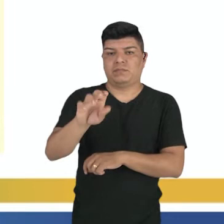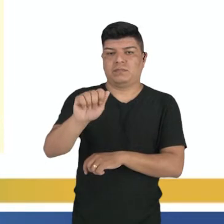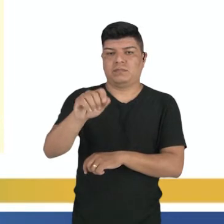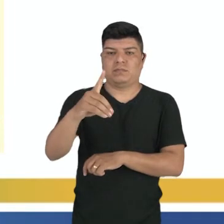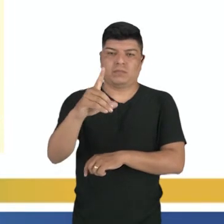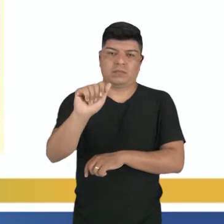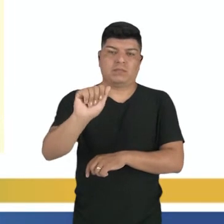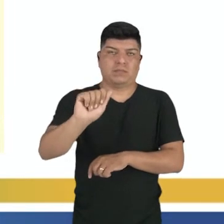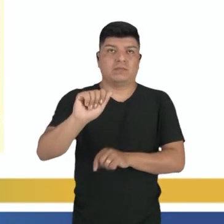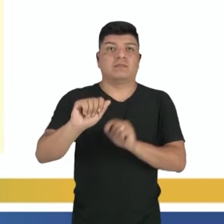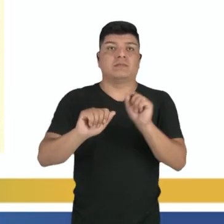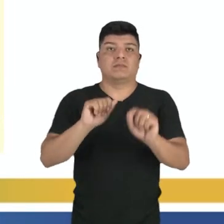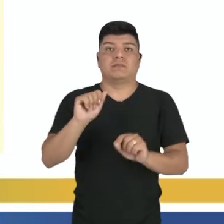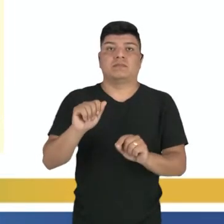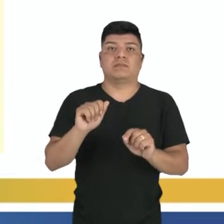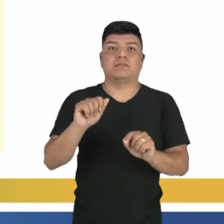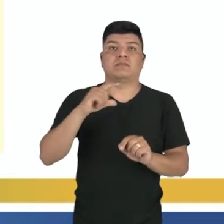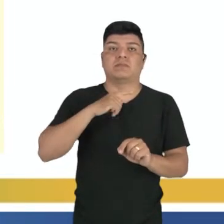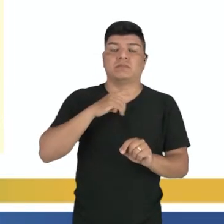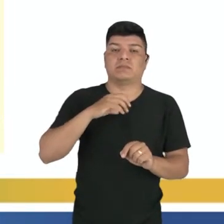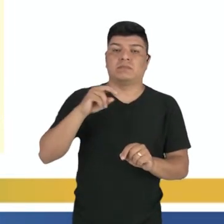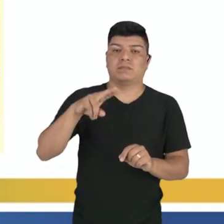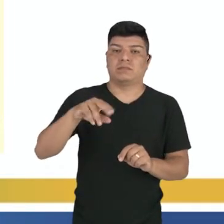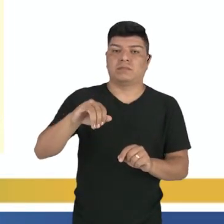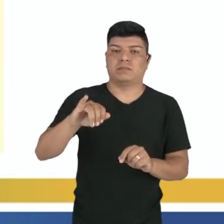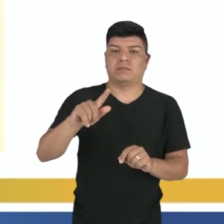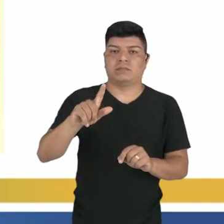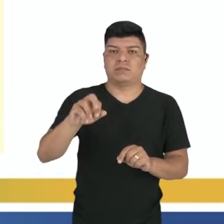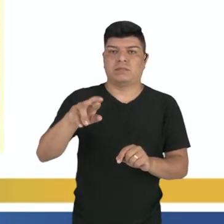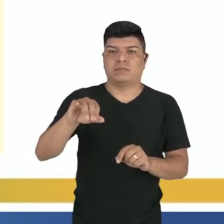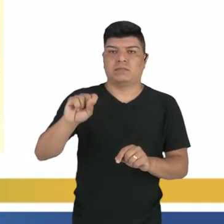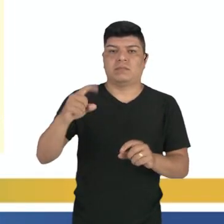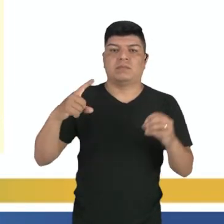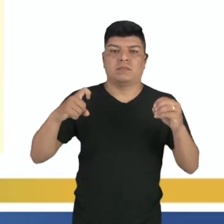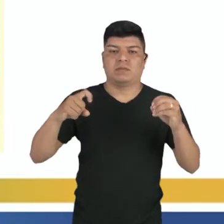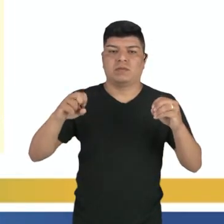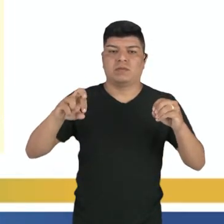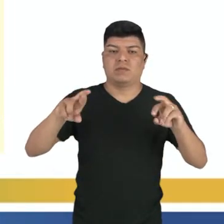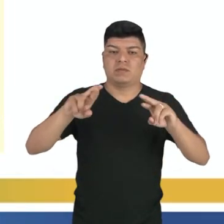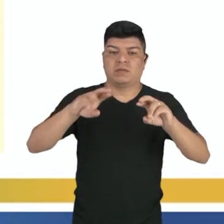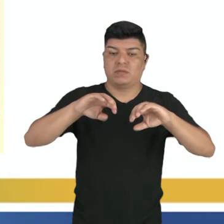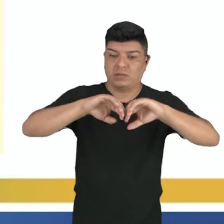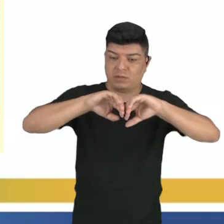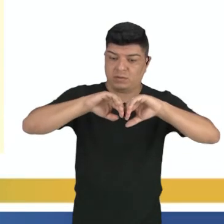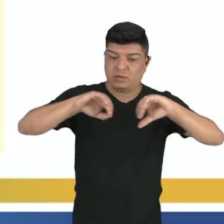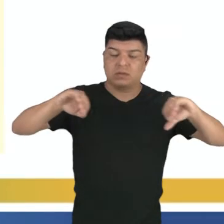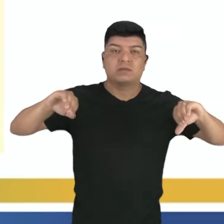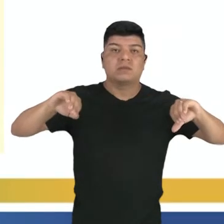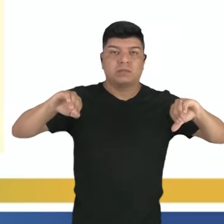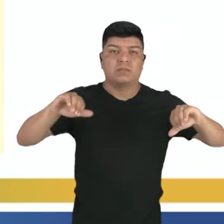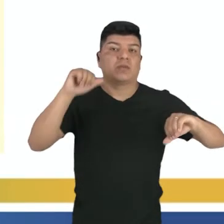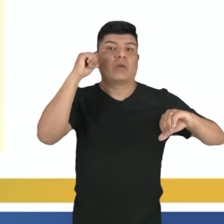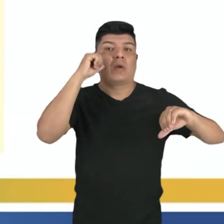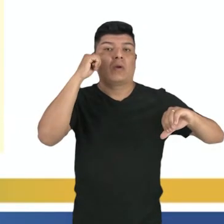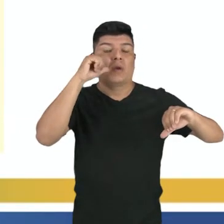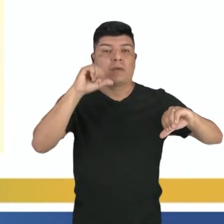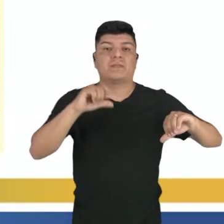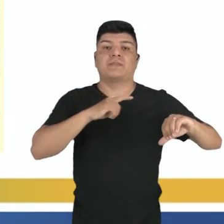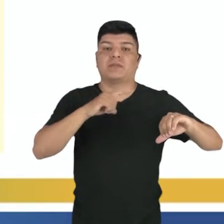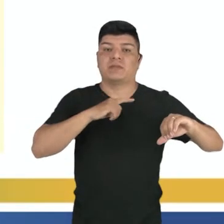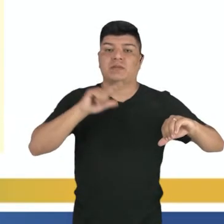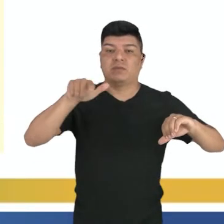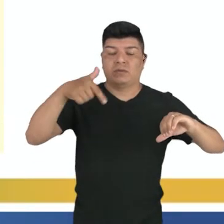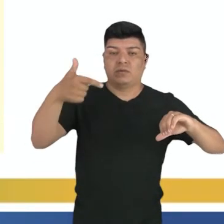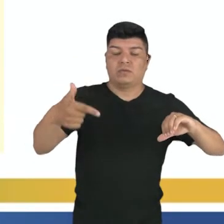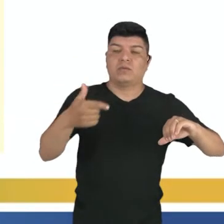de quinidários dioicos, ou seja, quinidários que vão ter os gametas separados. Eu vou ter o quinidário com gameta feminino e vou ter o quinidário